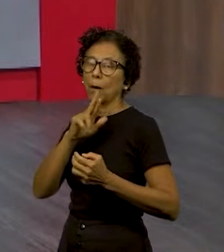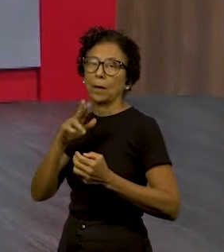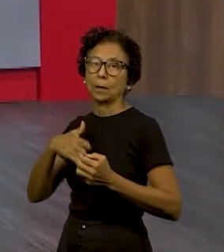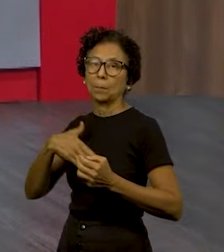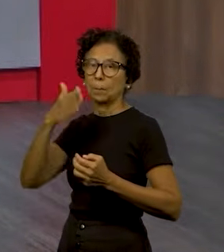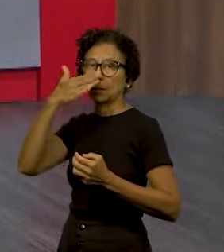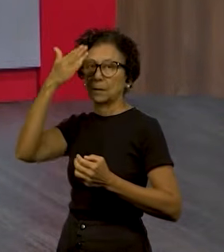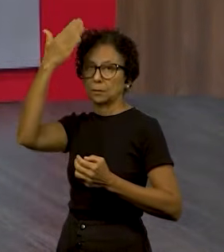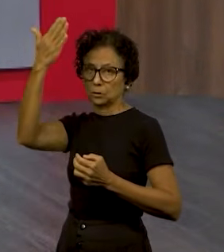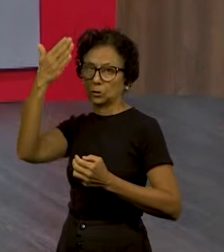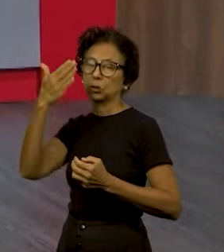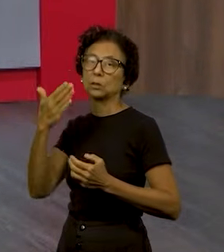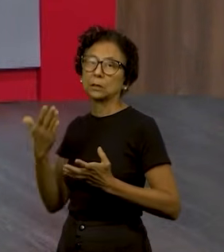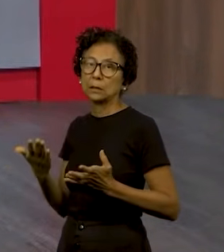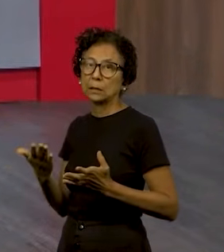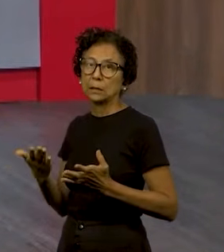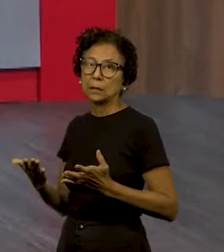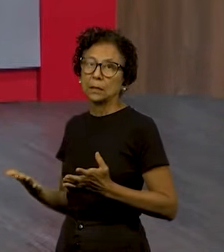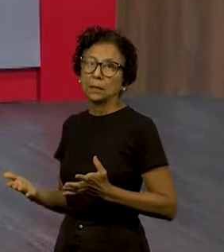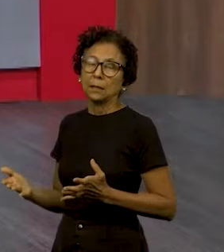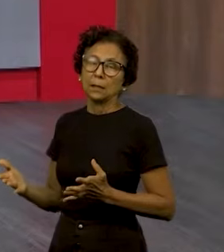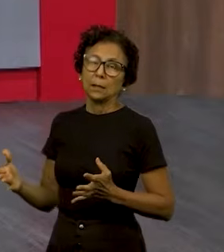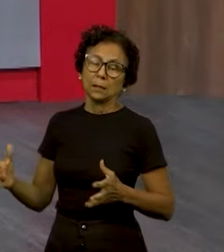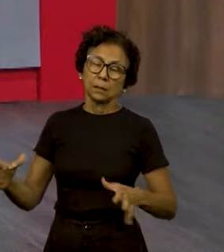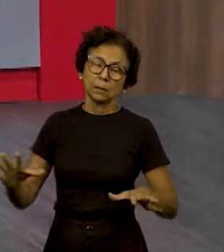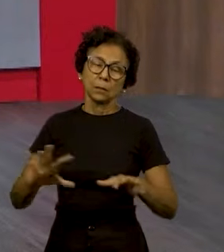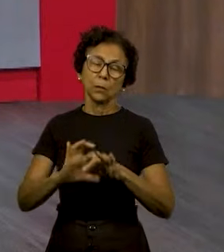Palestina, ele incorpora a